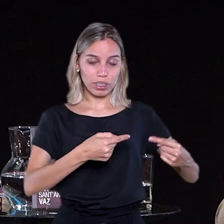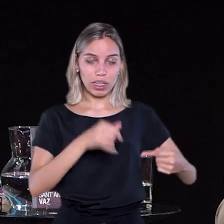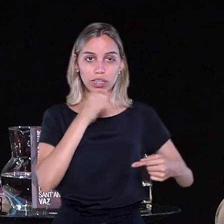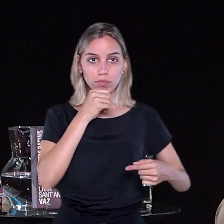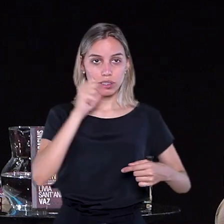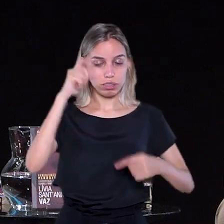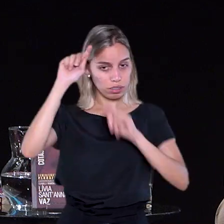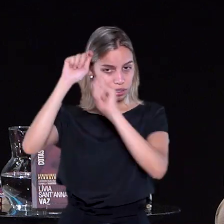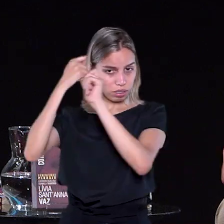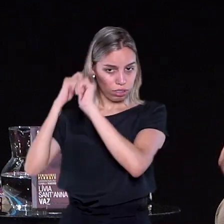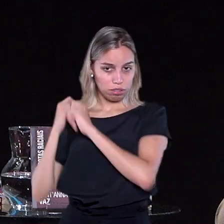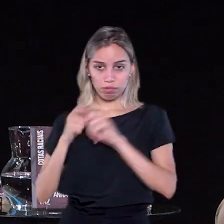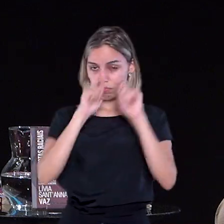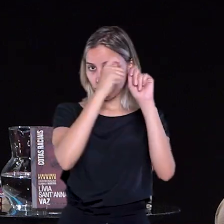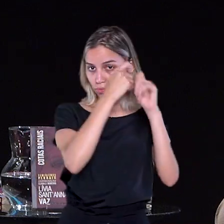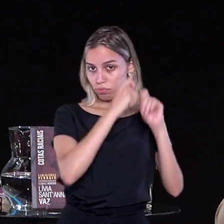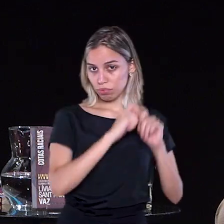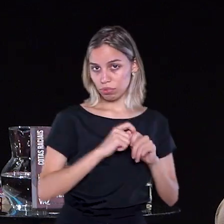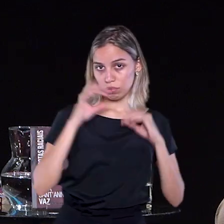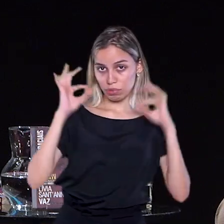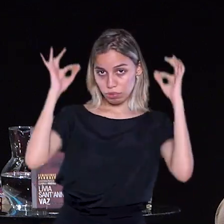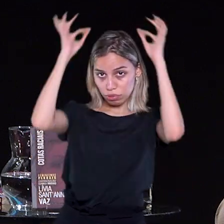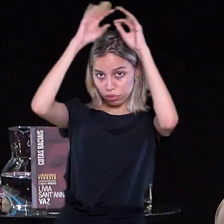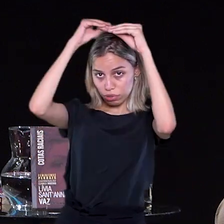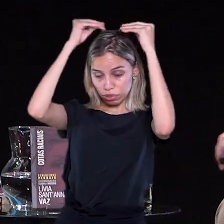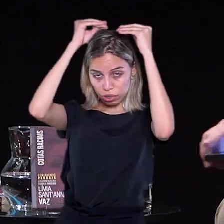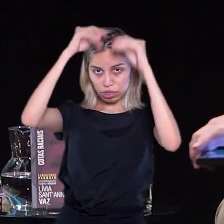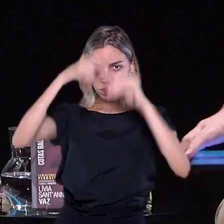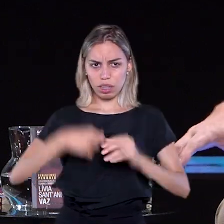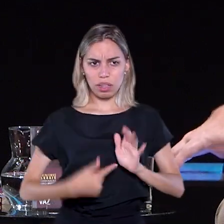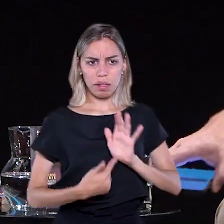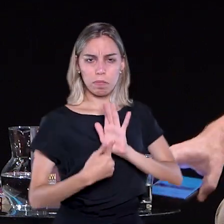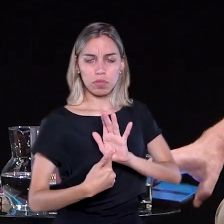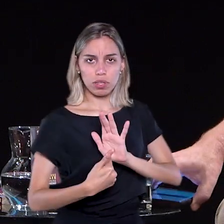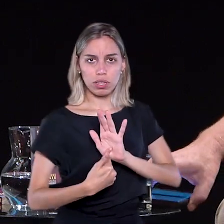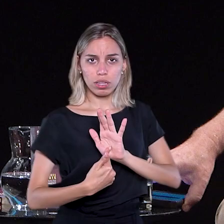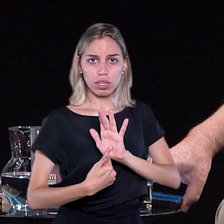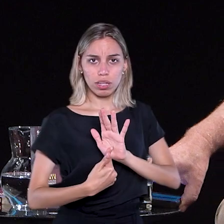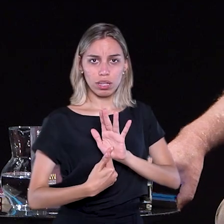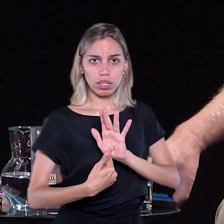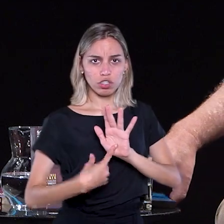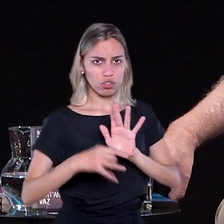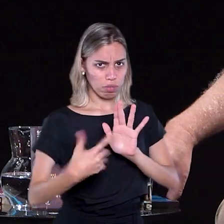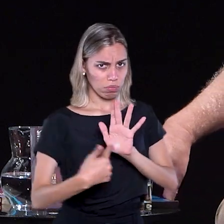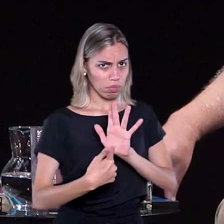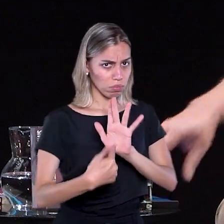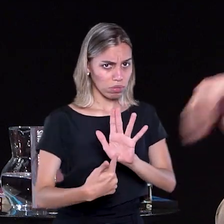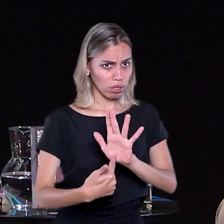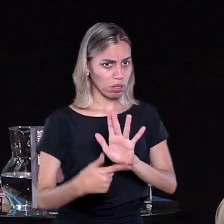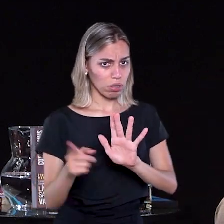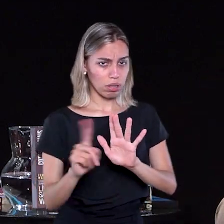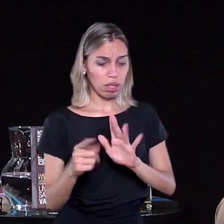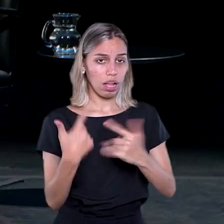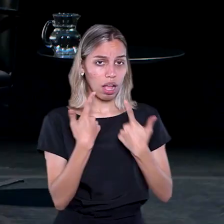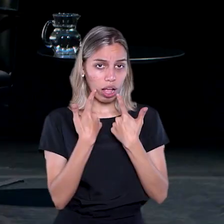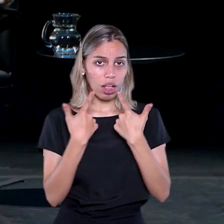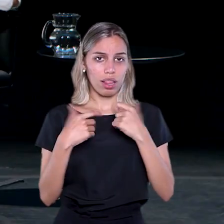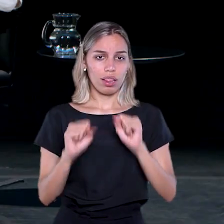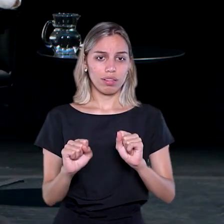brancos, sabe? Depende do que você entende como micropolítica. Vamos lá. Eu tenho dito que o ditado "uma andorinha só não faz verão" é meio